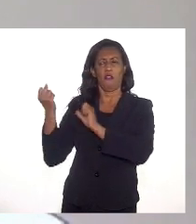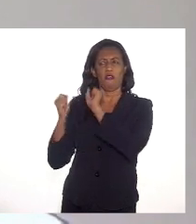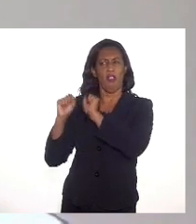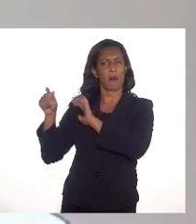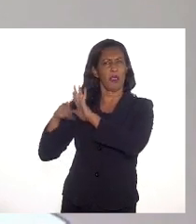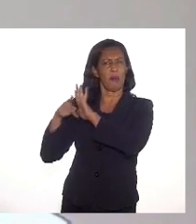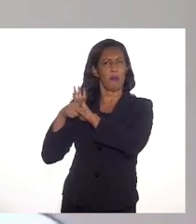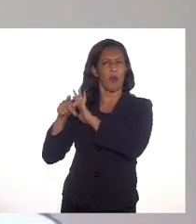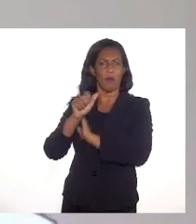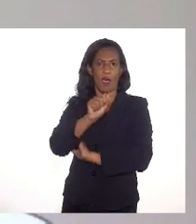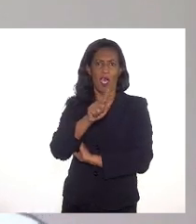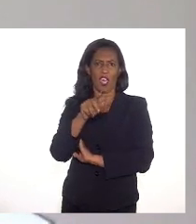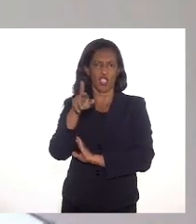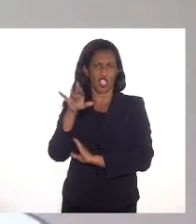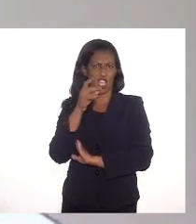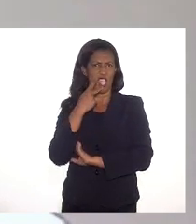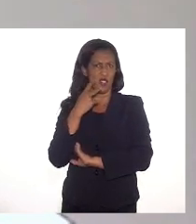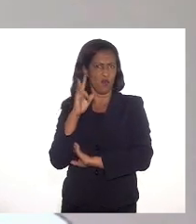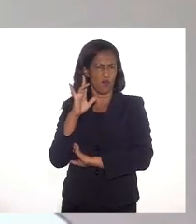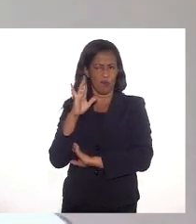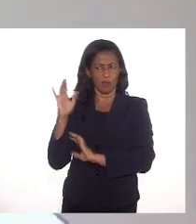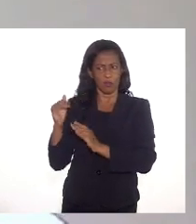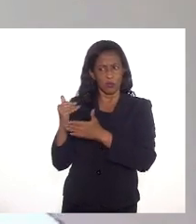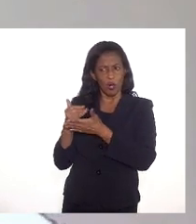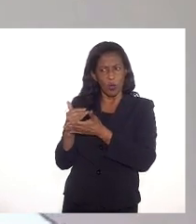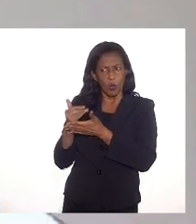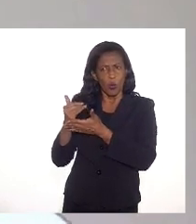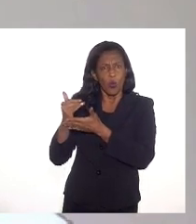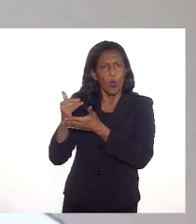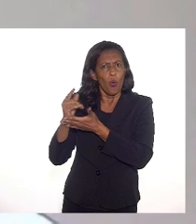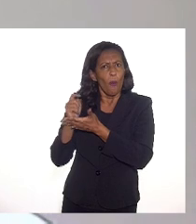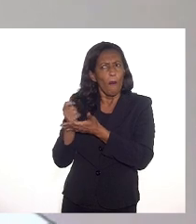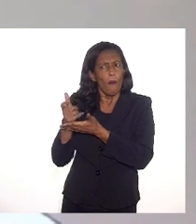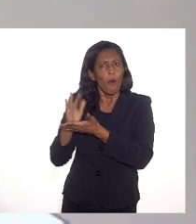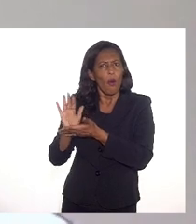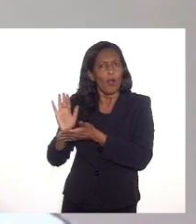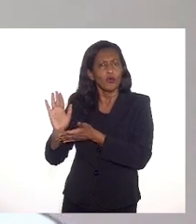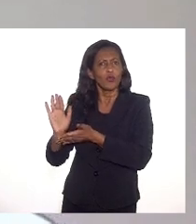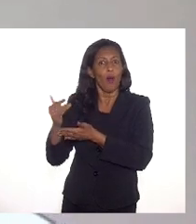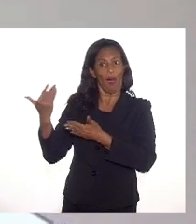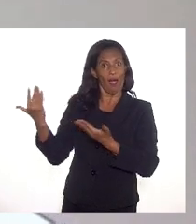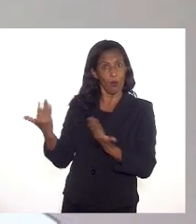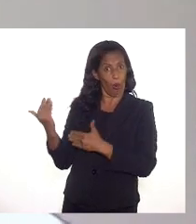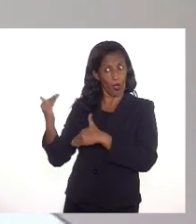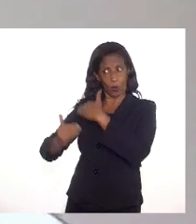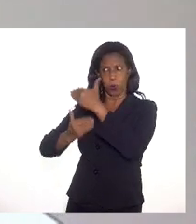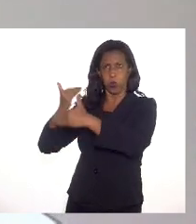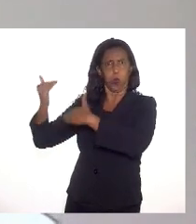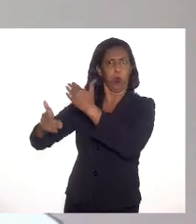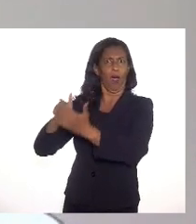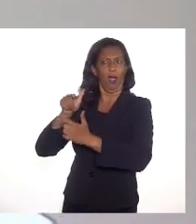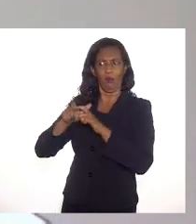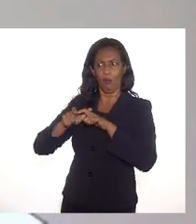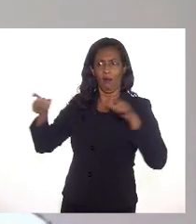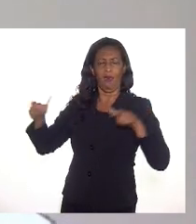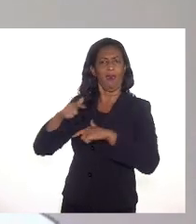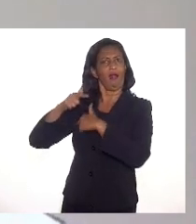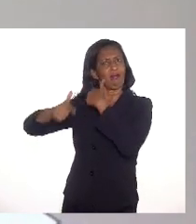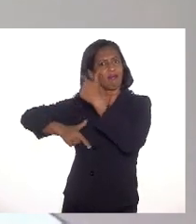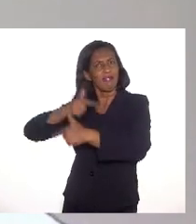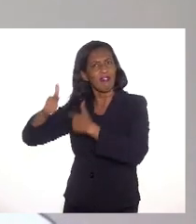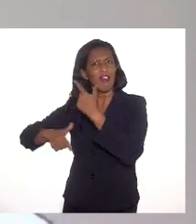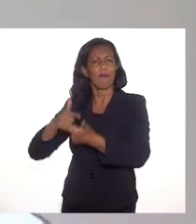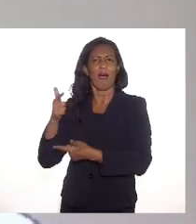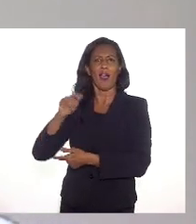a AG Rio deu um pequeno fomento e de lá para cá o projeto anda sozinho por conta própria gerando trabalho gerando renda gerando emprego